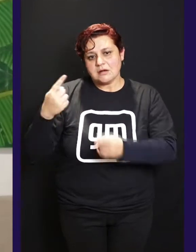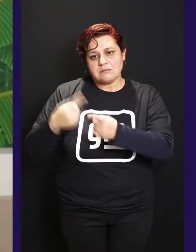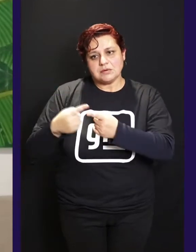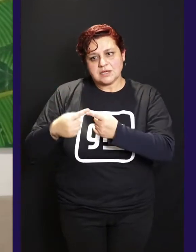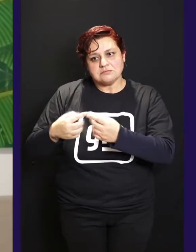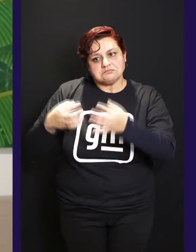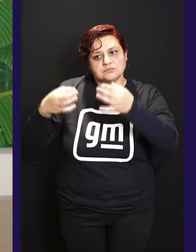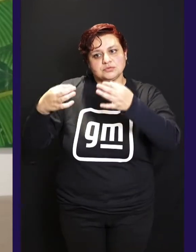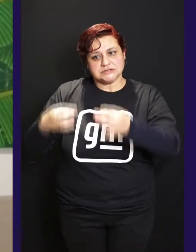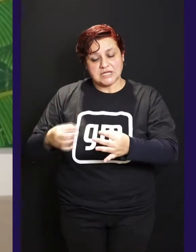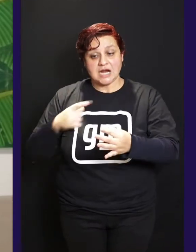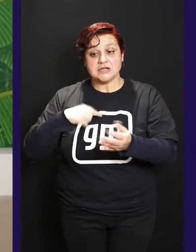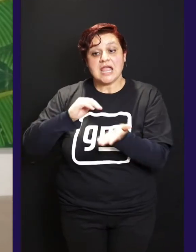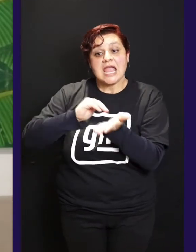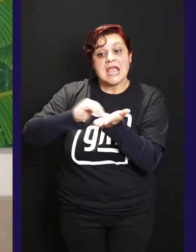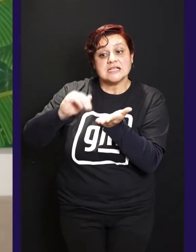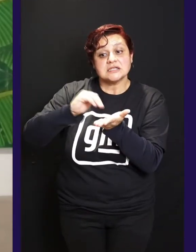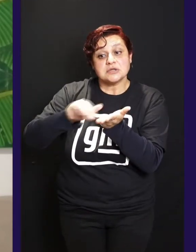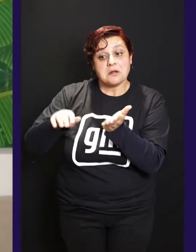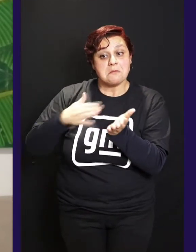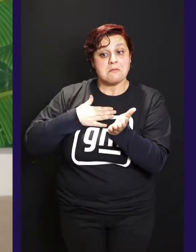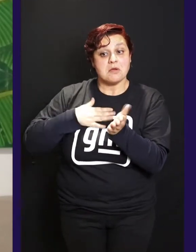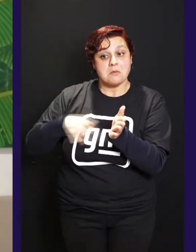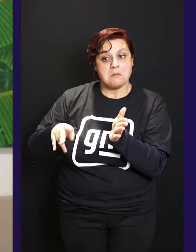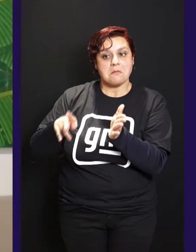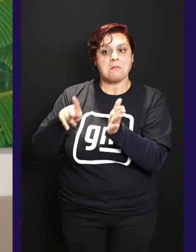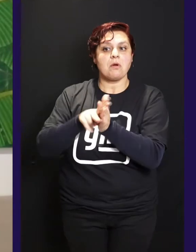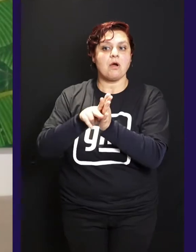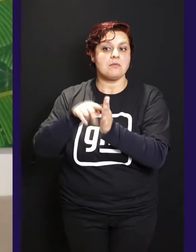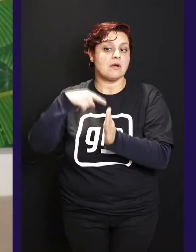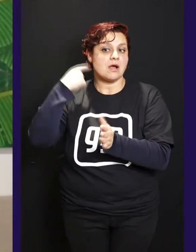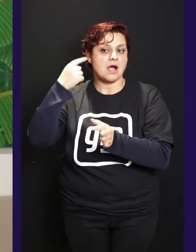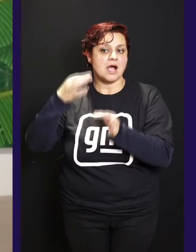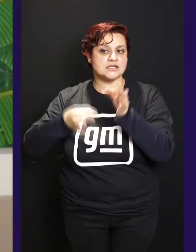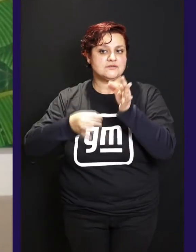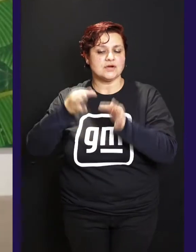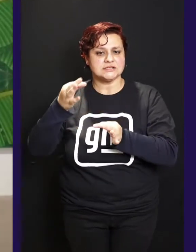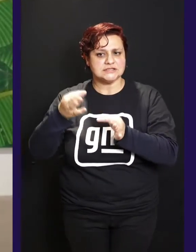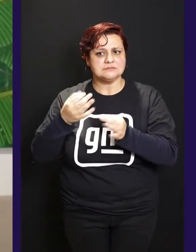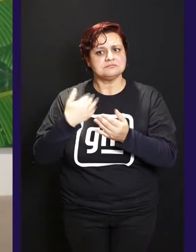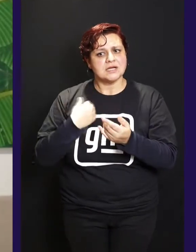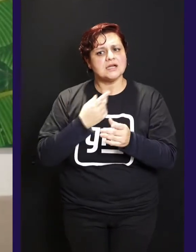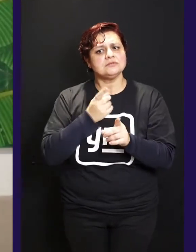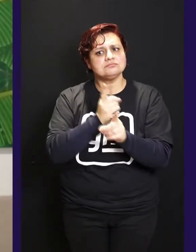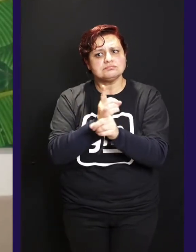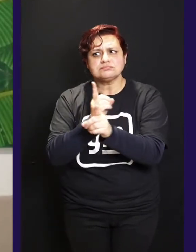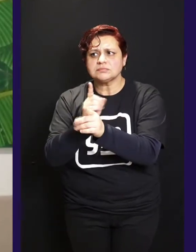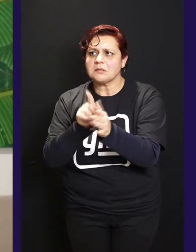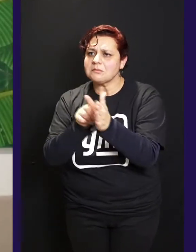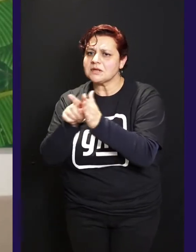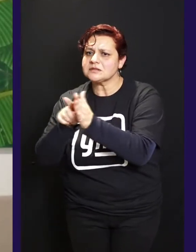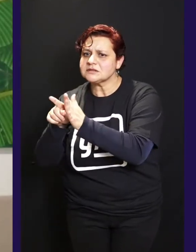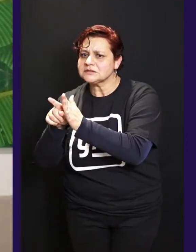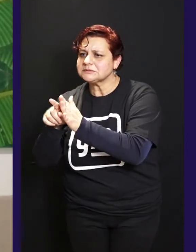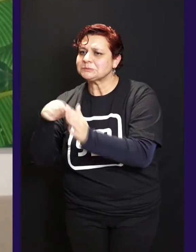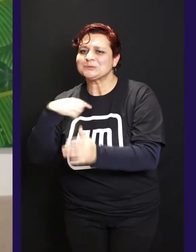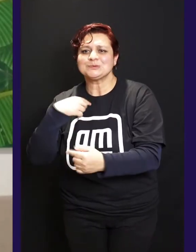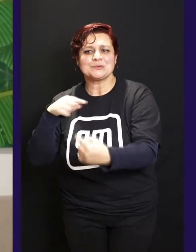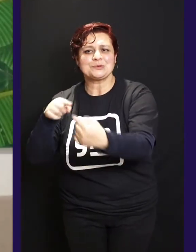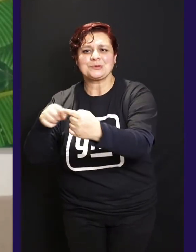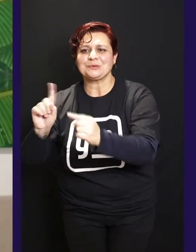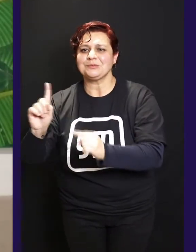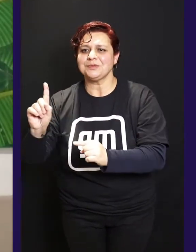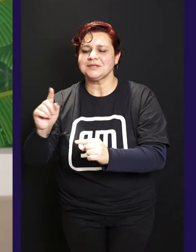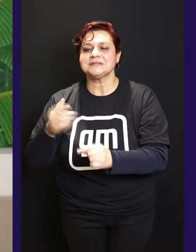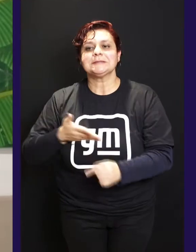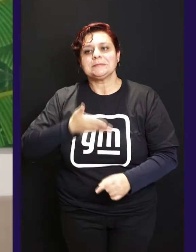escritório de advocacia. E eu comecei a olhar não só para esses escritórios, mas para bancos, para outras empresas.